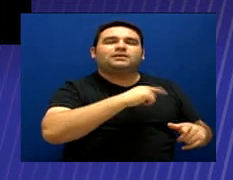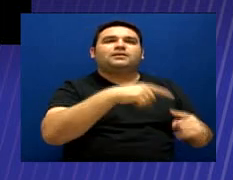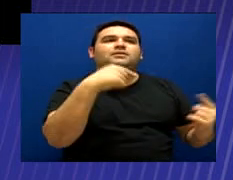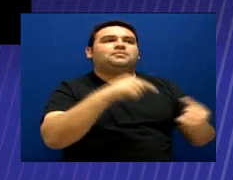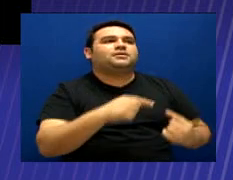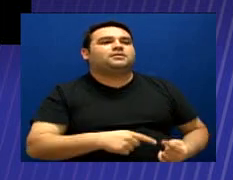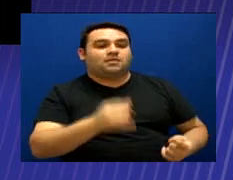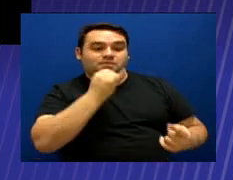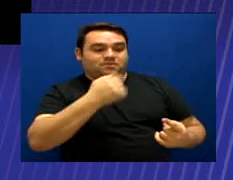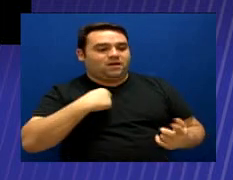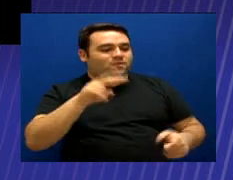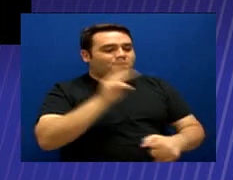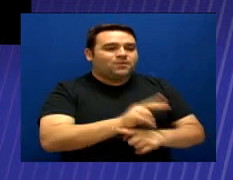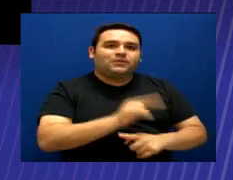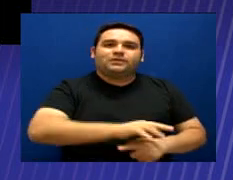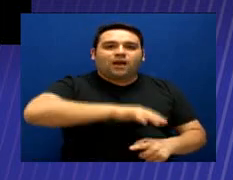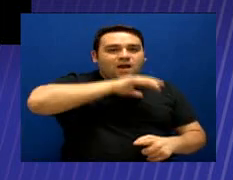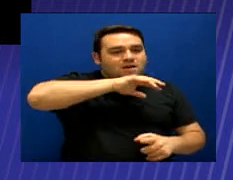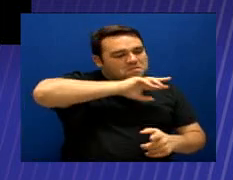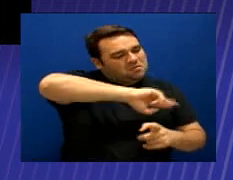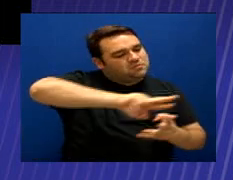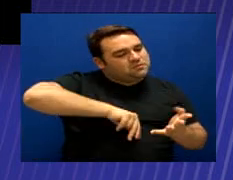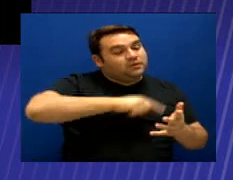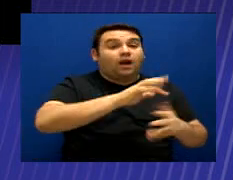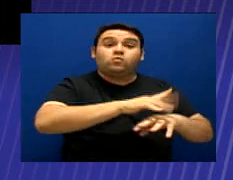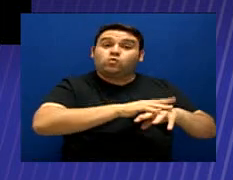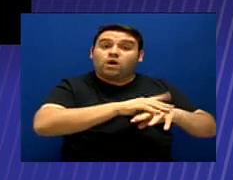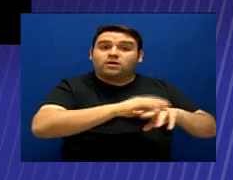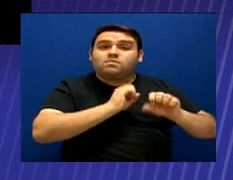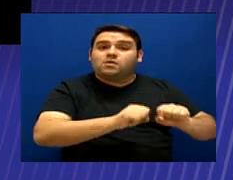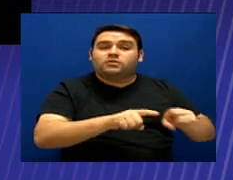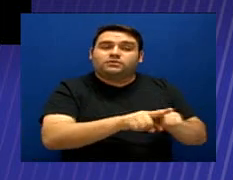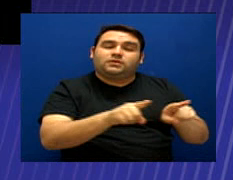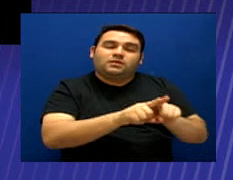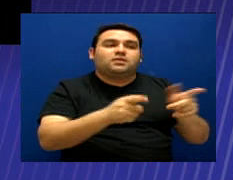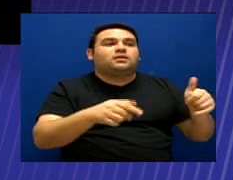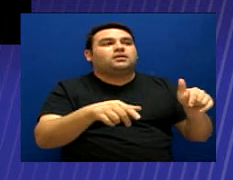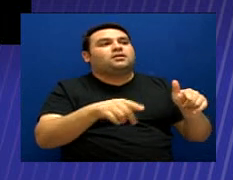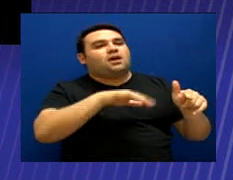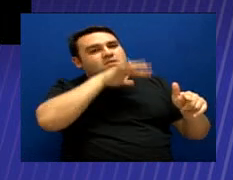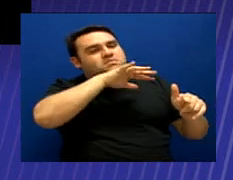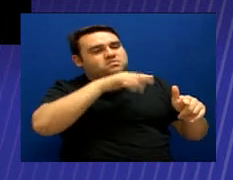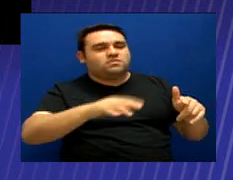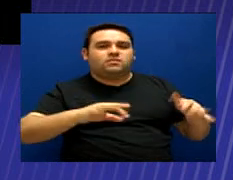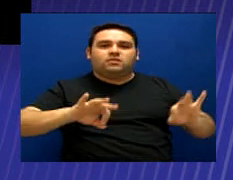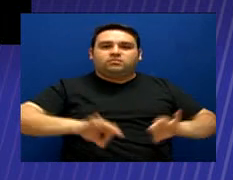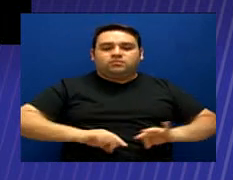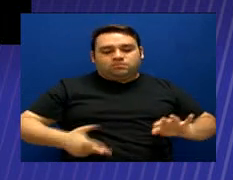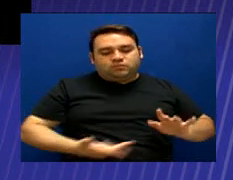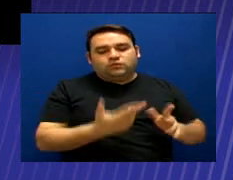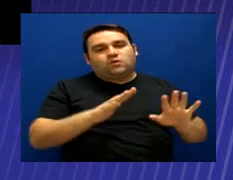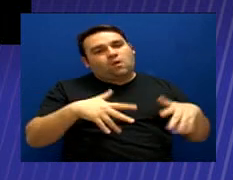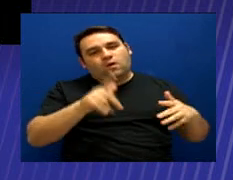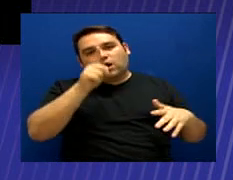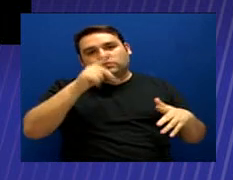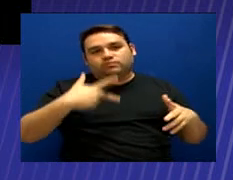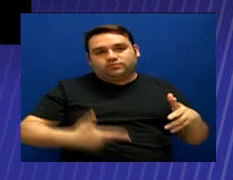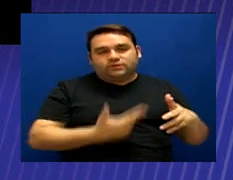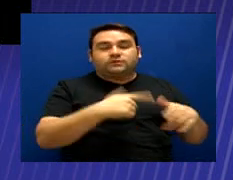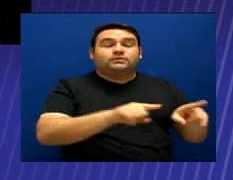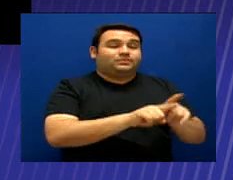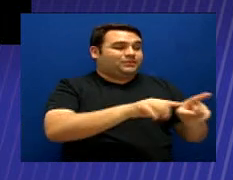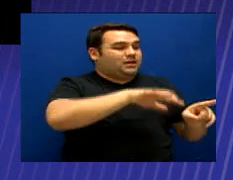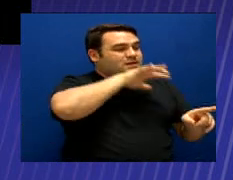questão da posse responsável, a questão das doenças existentes, da castração, do bem-estar animal,